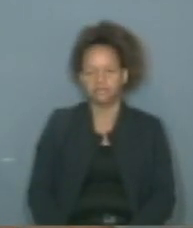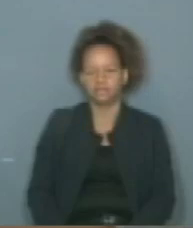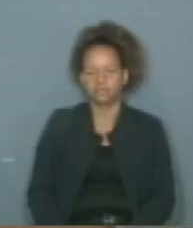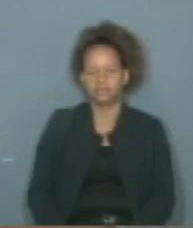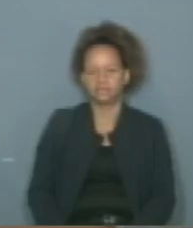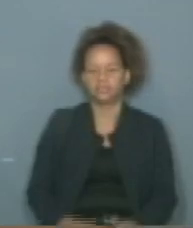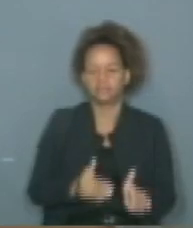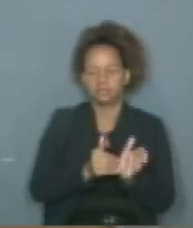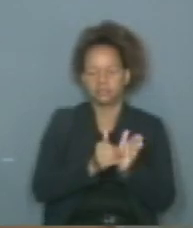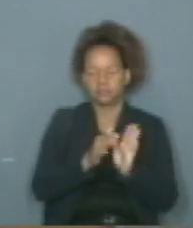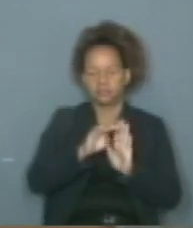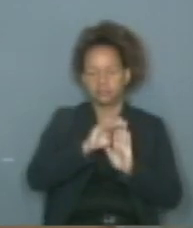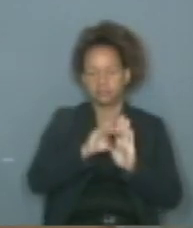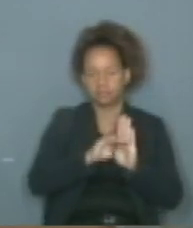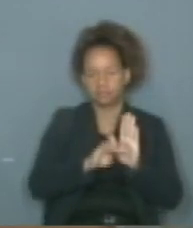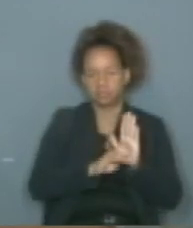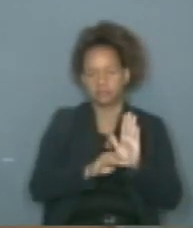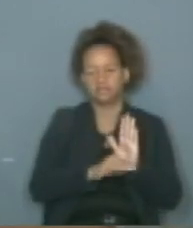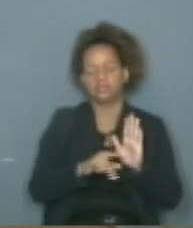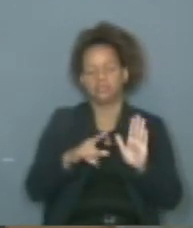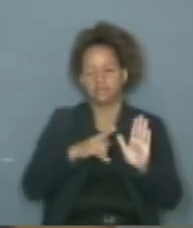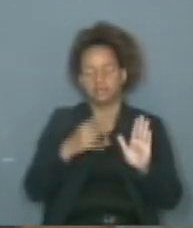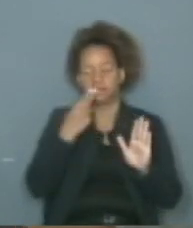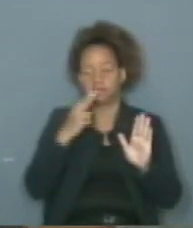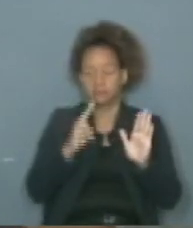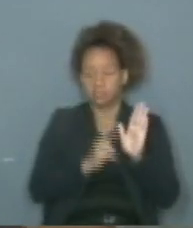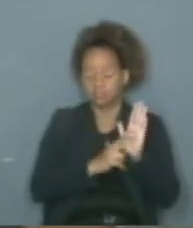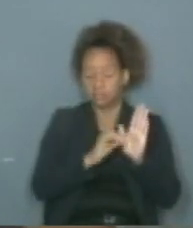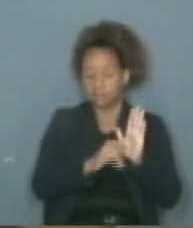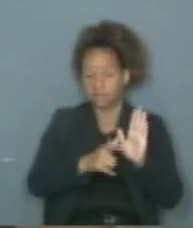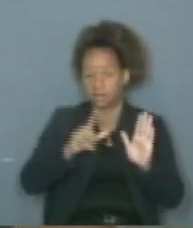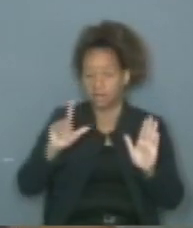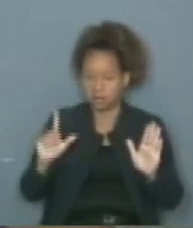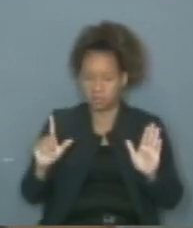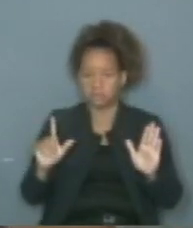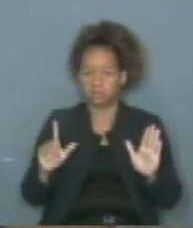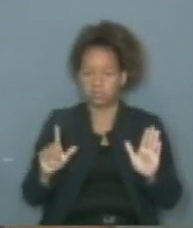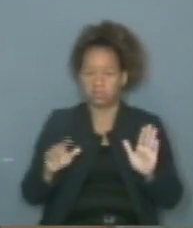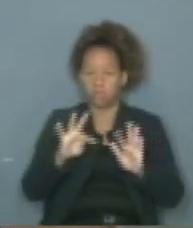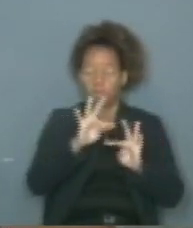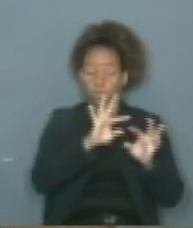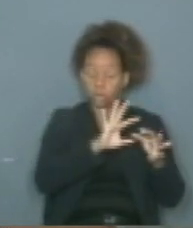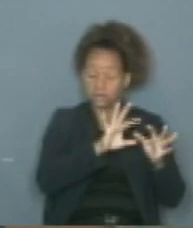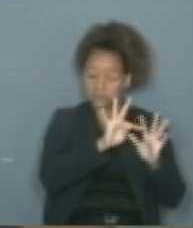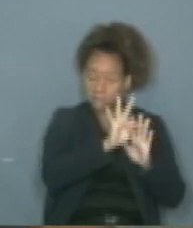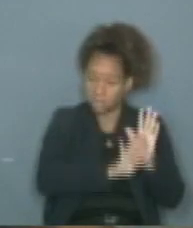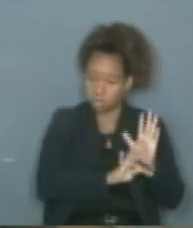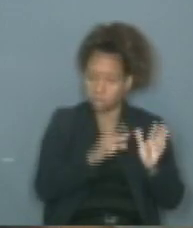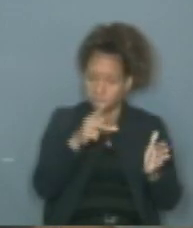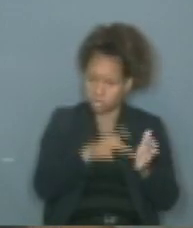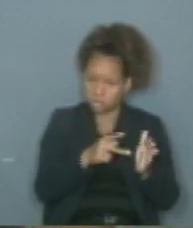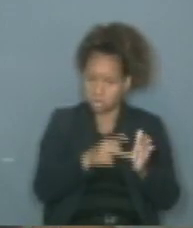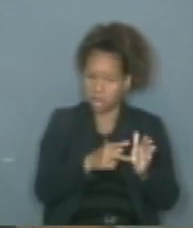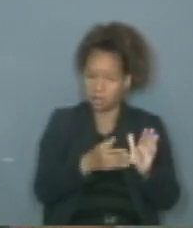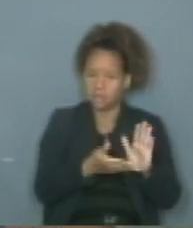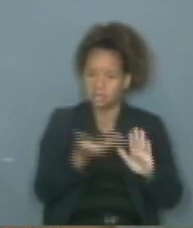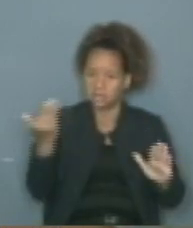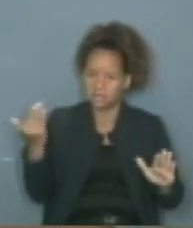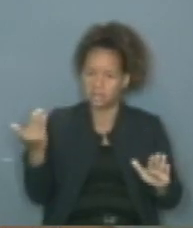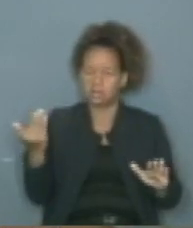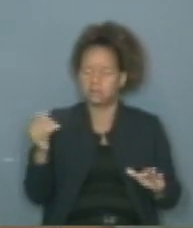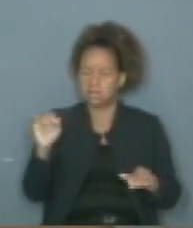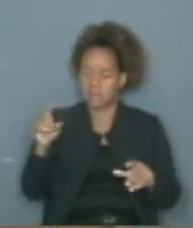Exclusão do programa exige notificação prévia. O texto original, para vocês terem uma ideia, prevê exclusão automática